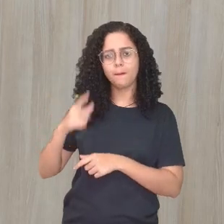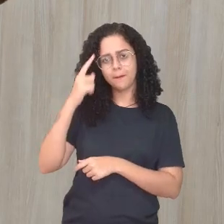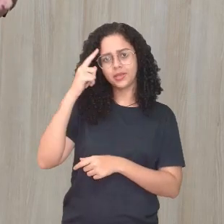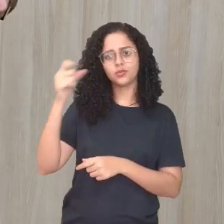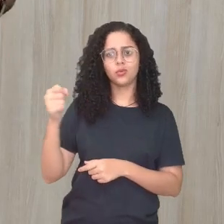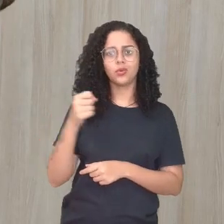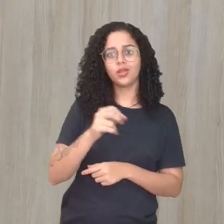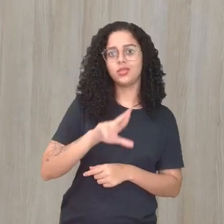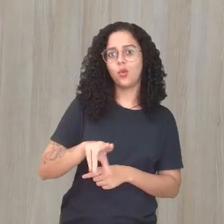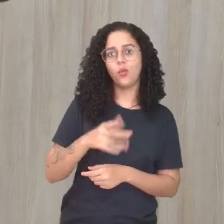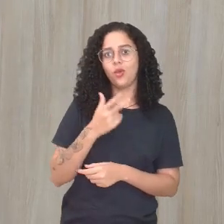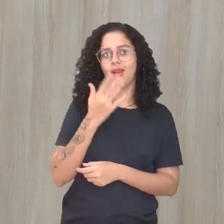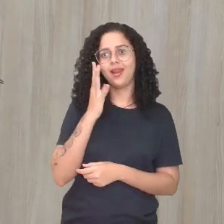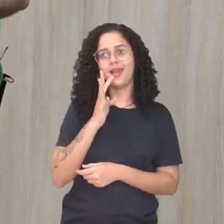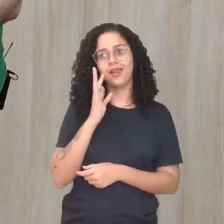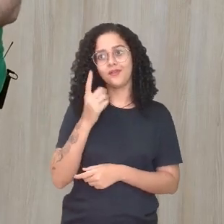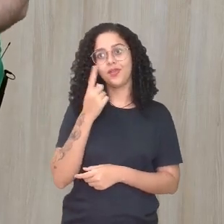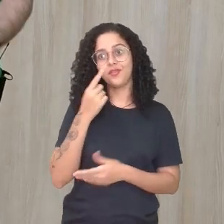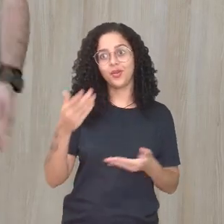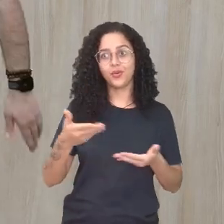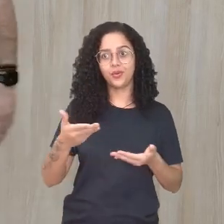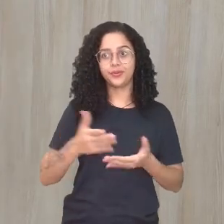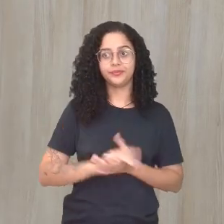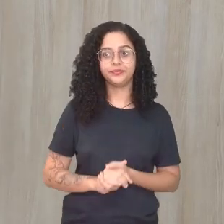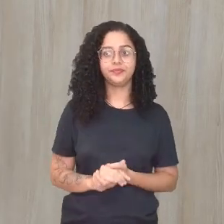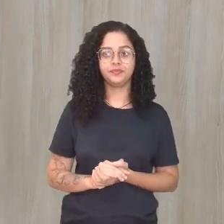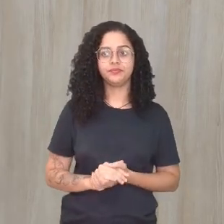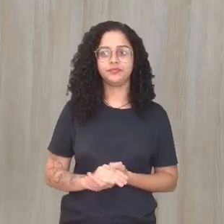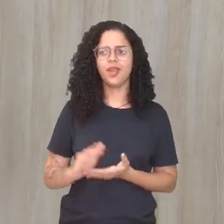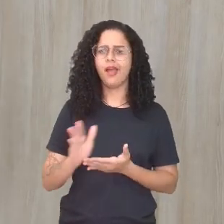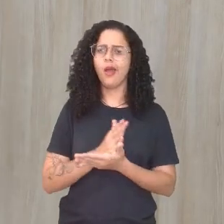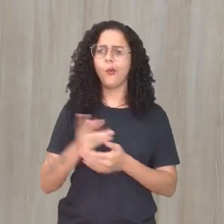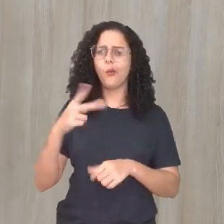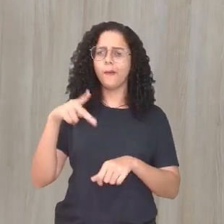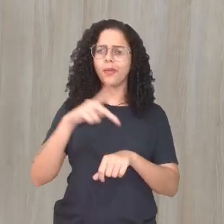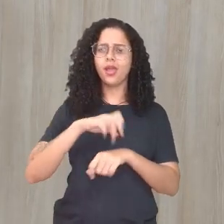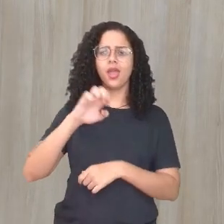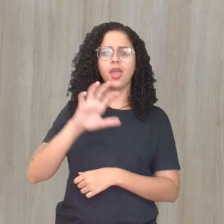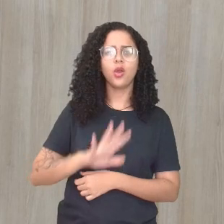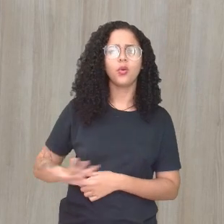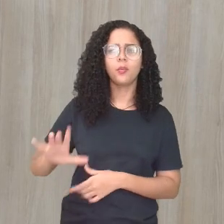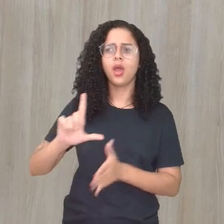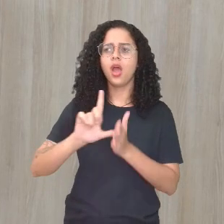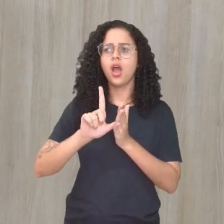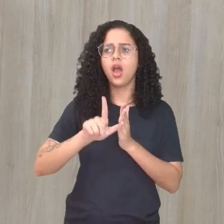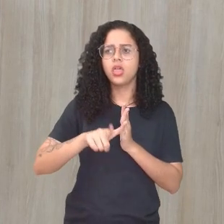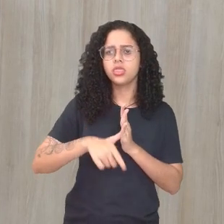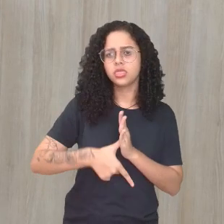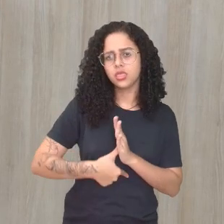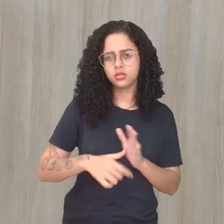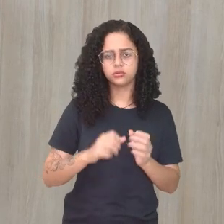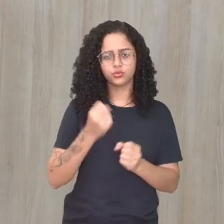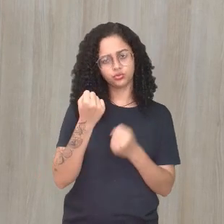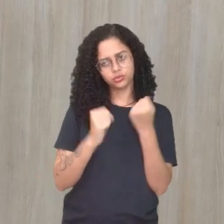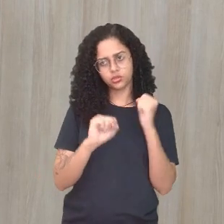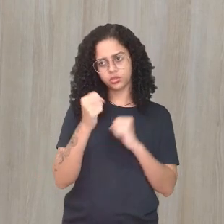que não é uma coisa tão legal, aí a gente vai ver. Aí veja, alguns países europeus atrasaram sua industrialização,